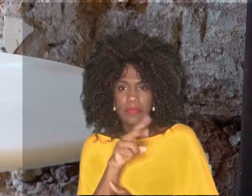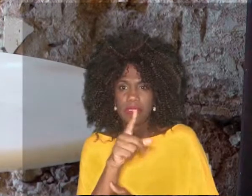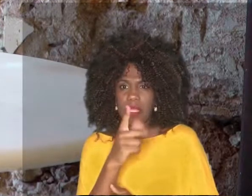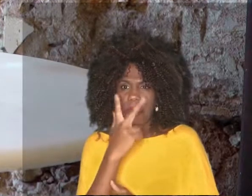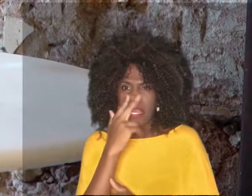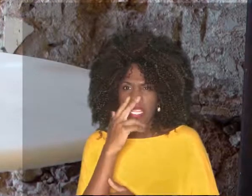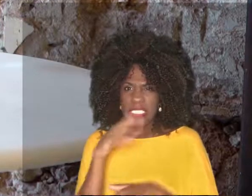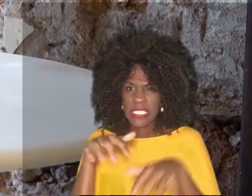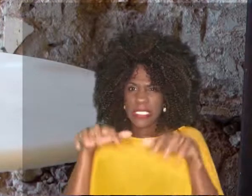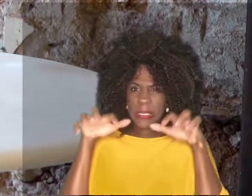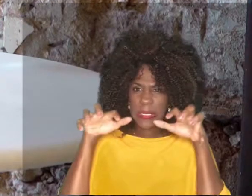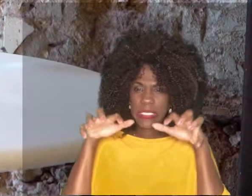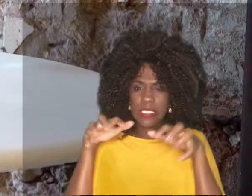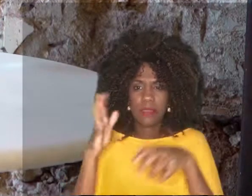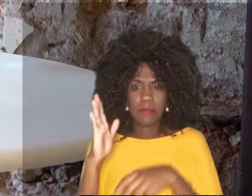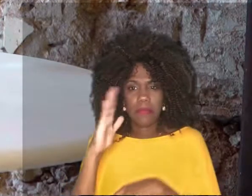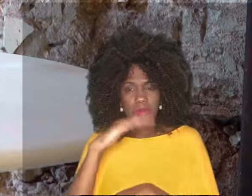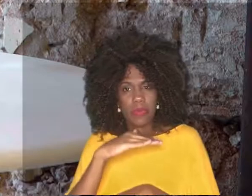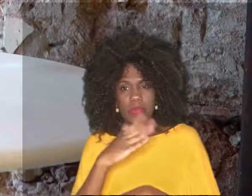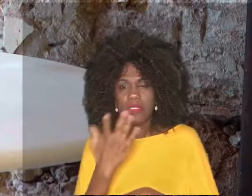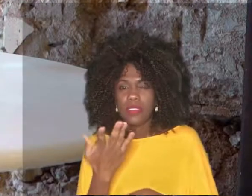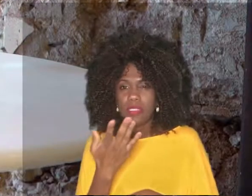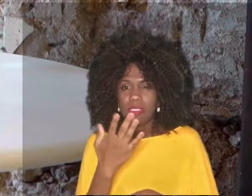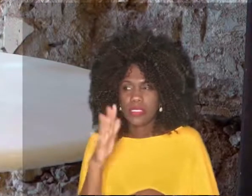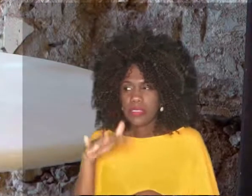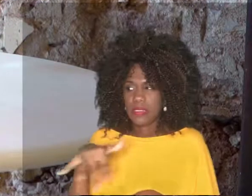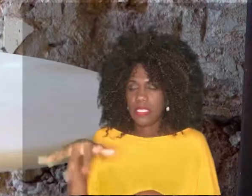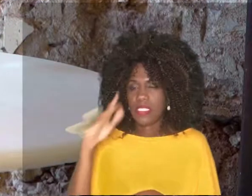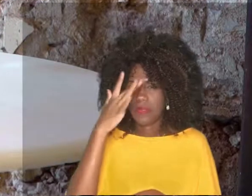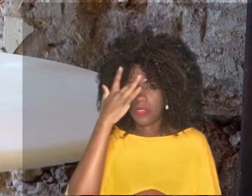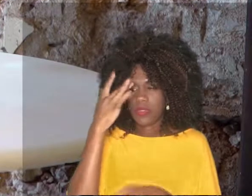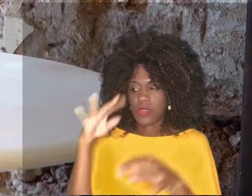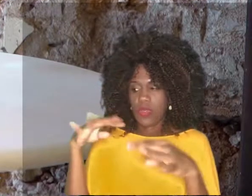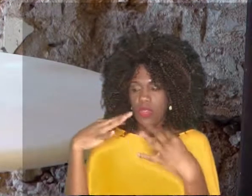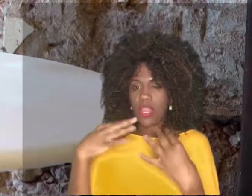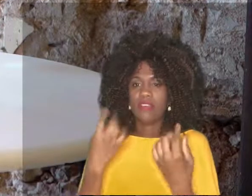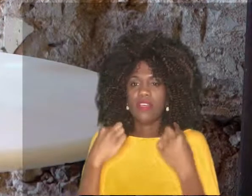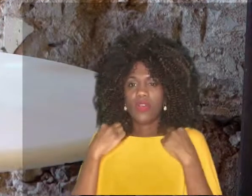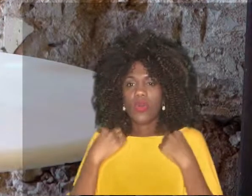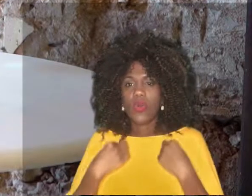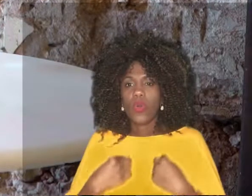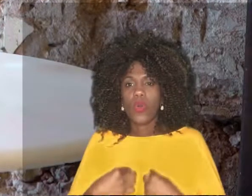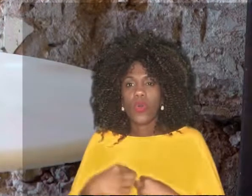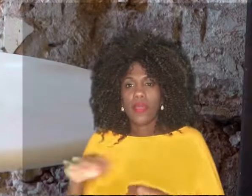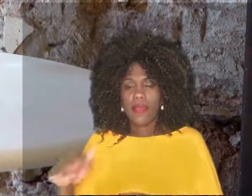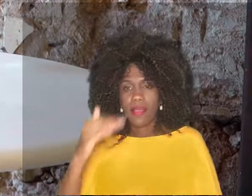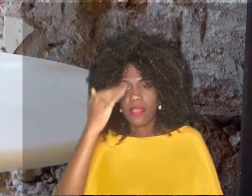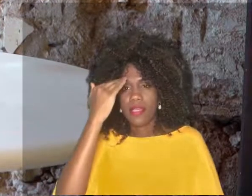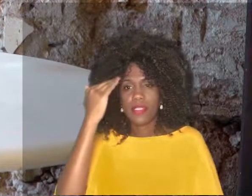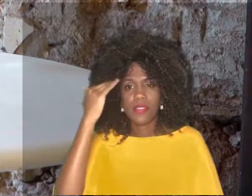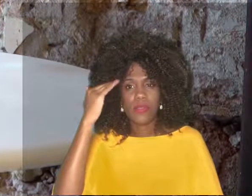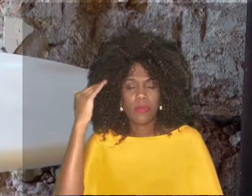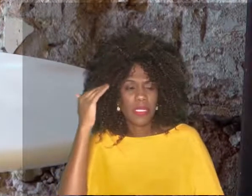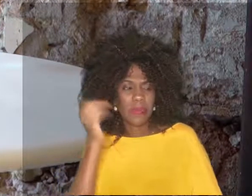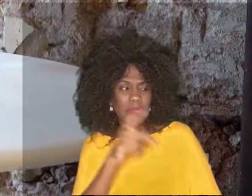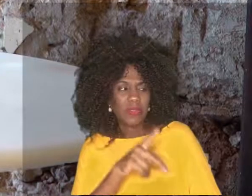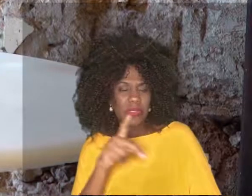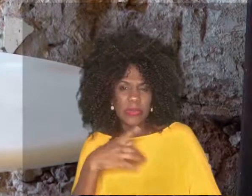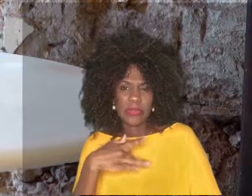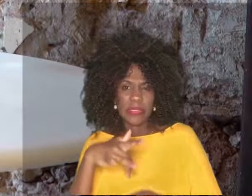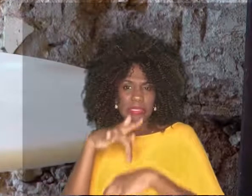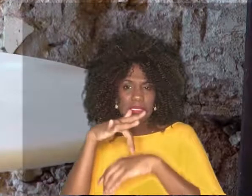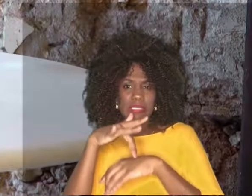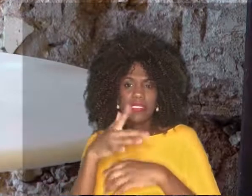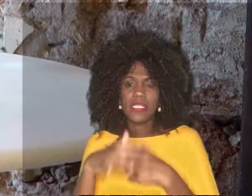o dragão da maldade, vamos dizer assim. Então não era bem visto pelas